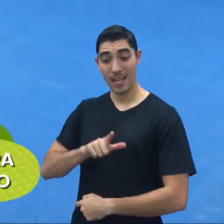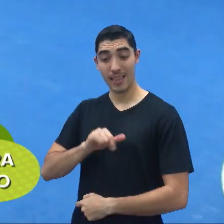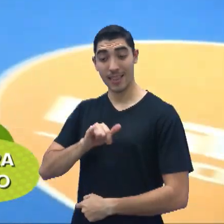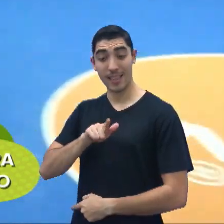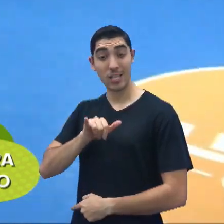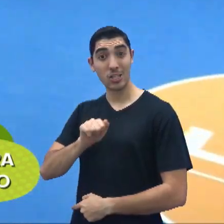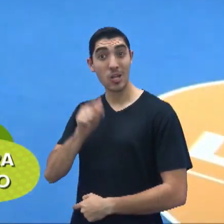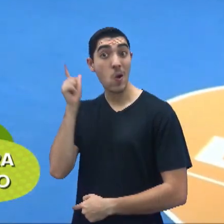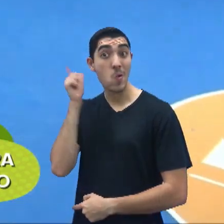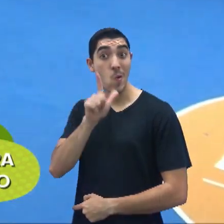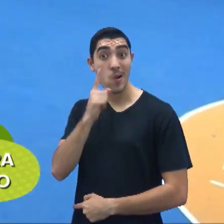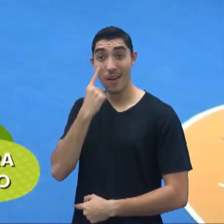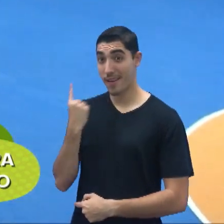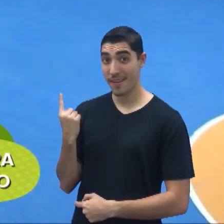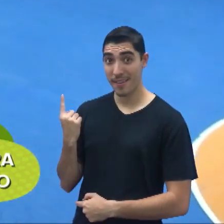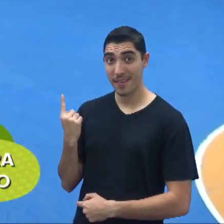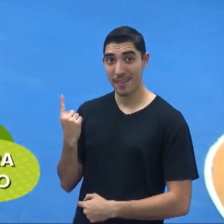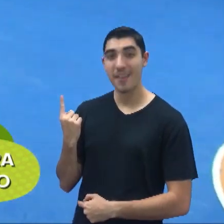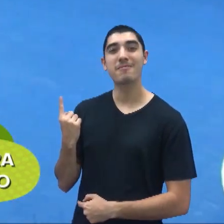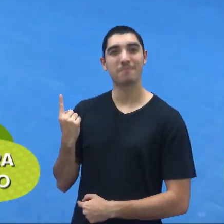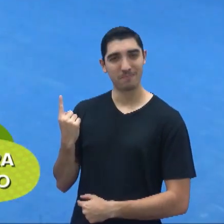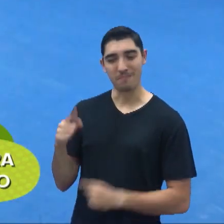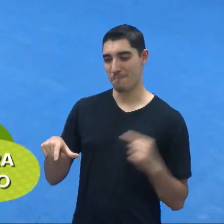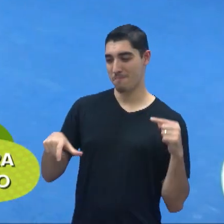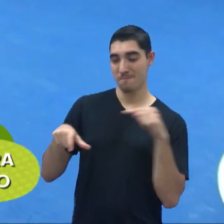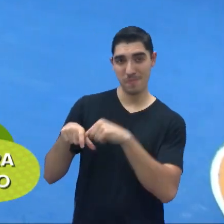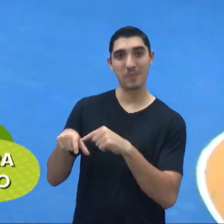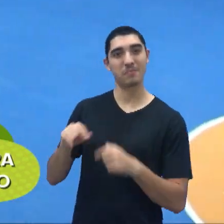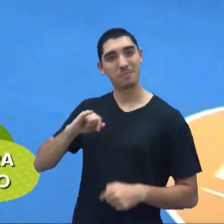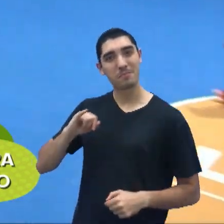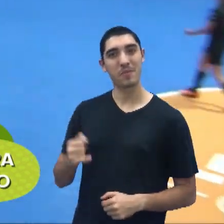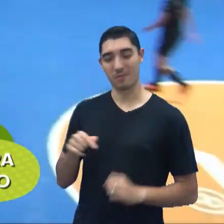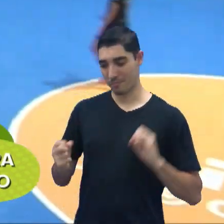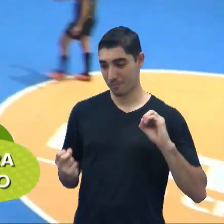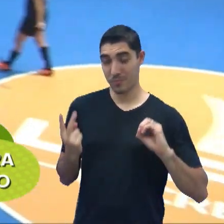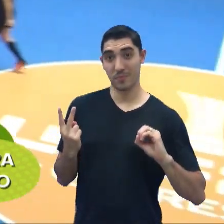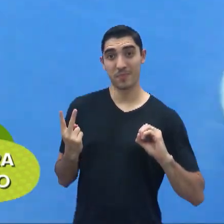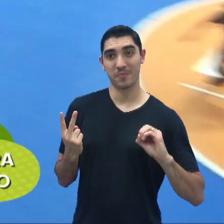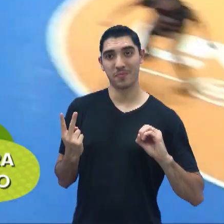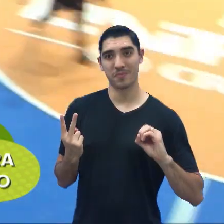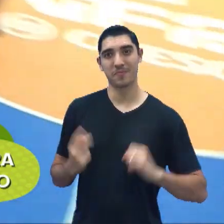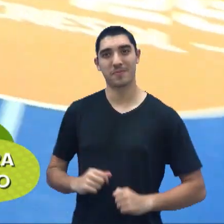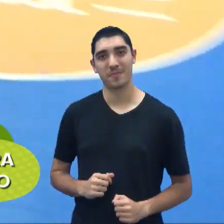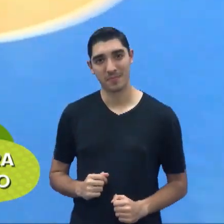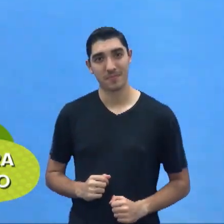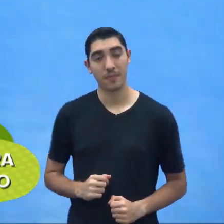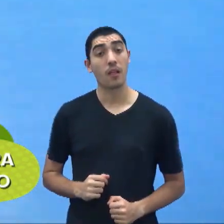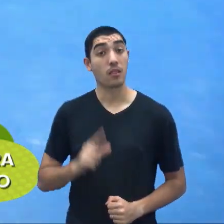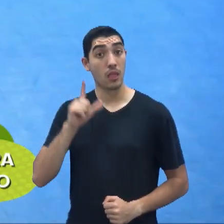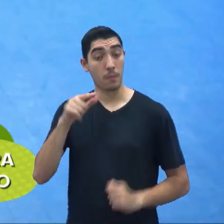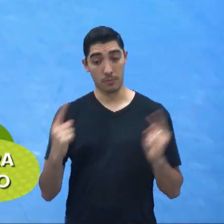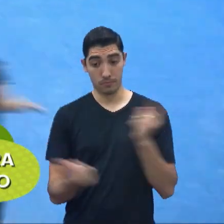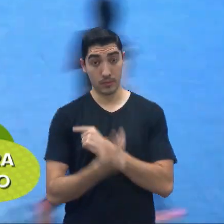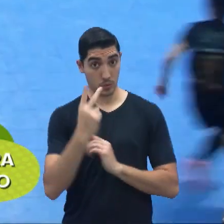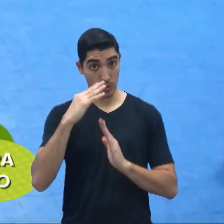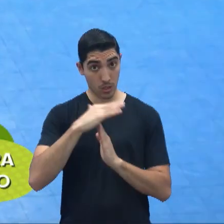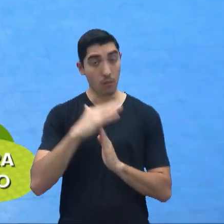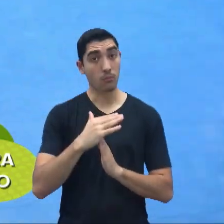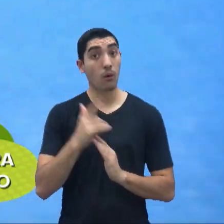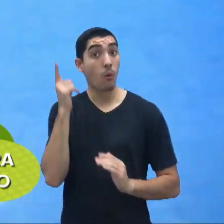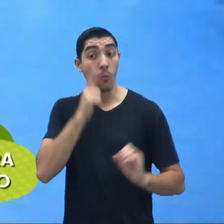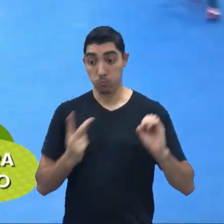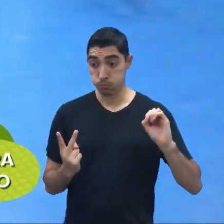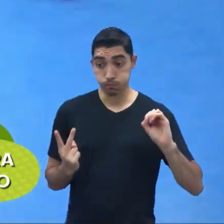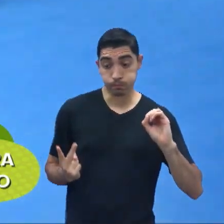cabeça para fazer mais um para o São José. Lígia, São José 2-0. Já no segundo tempo, mais um para o São José.